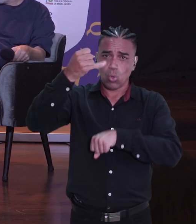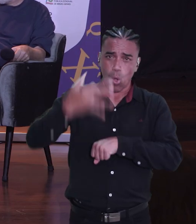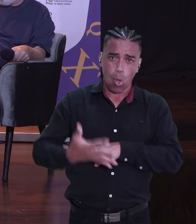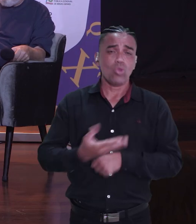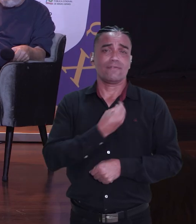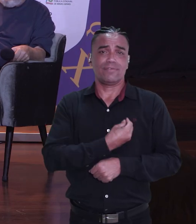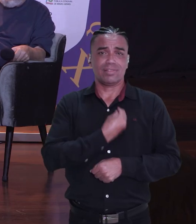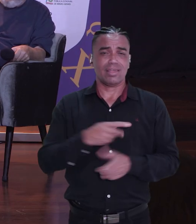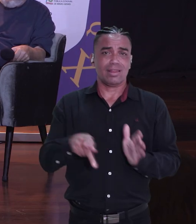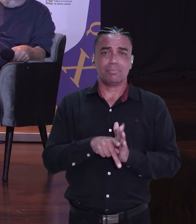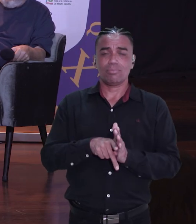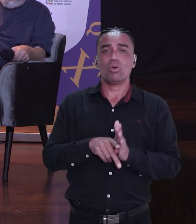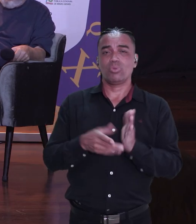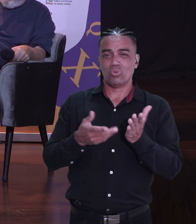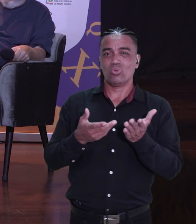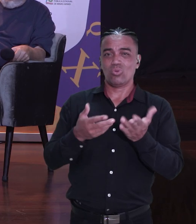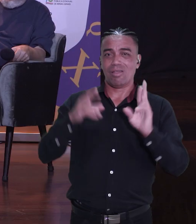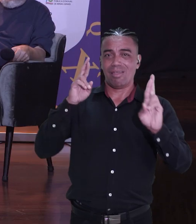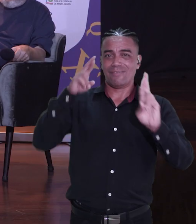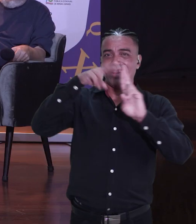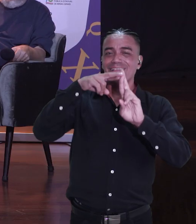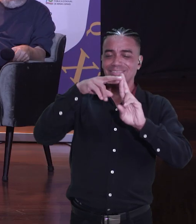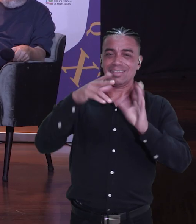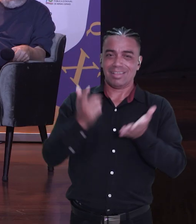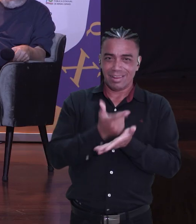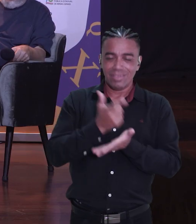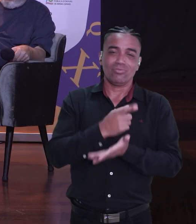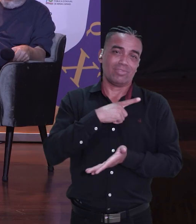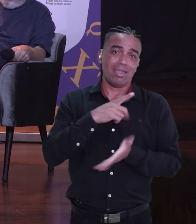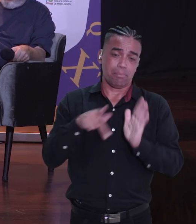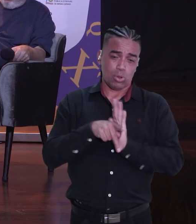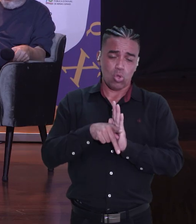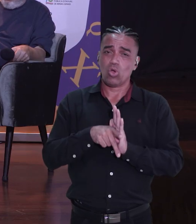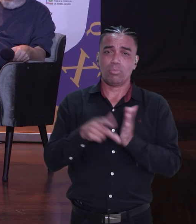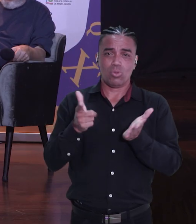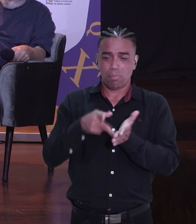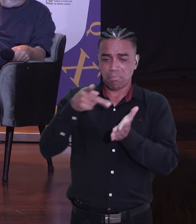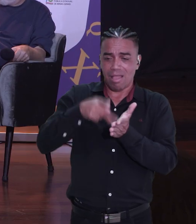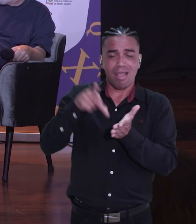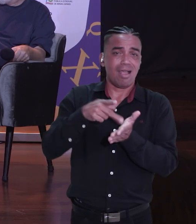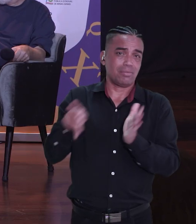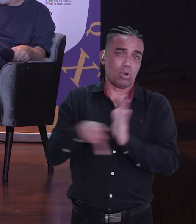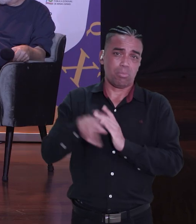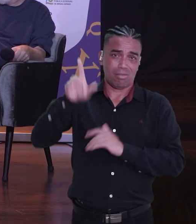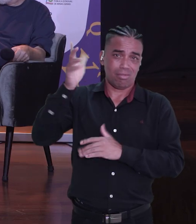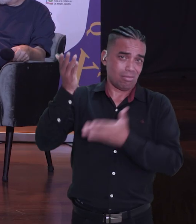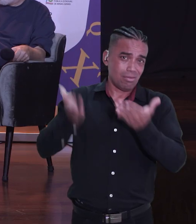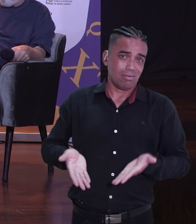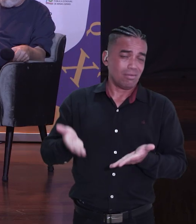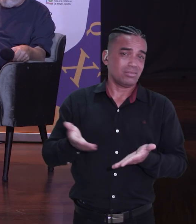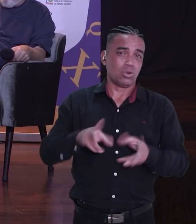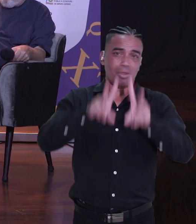ela, um livro grosso sobre ela, que está citado na bibliografia aí, e tem, nesse próprio livro, tem várias páginas sobre eles,